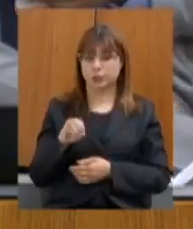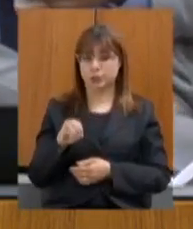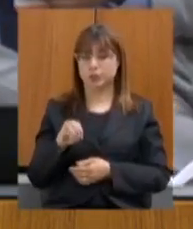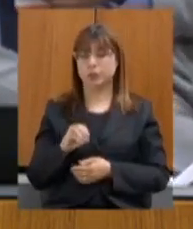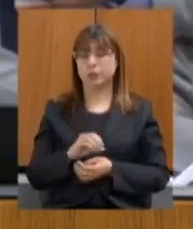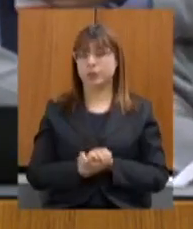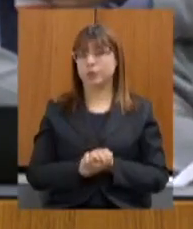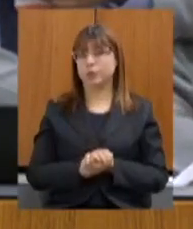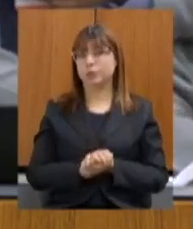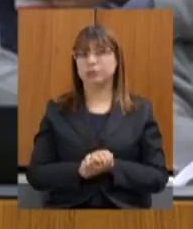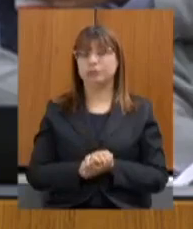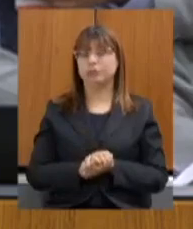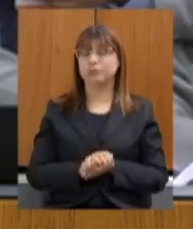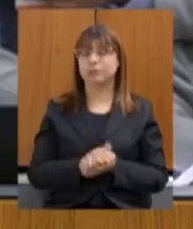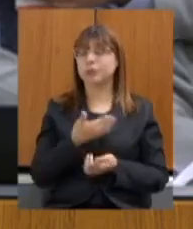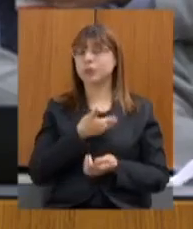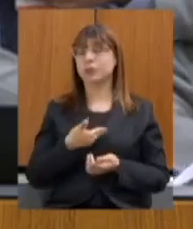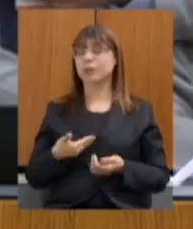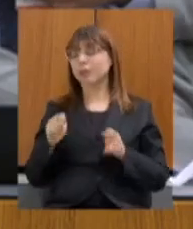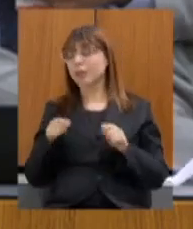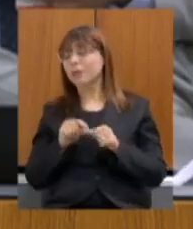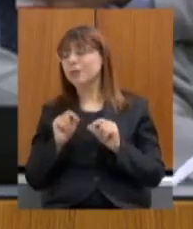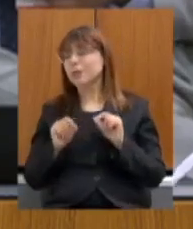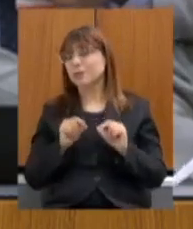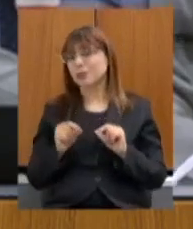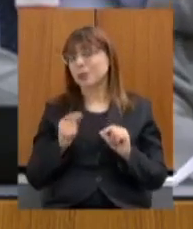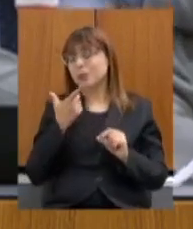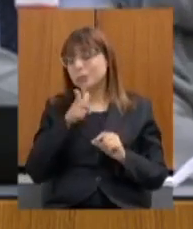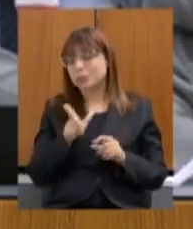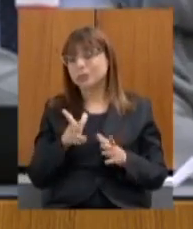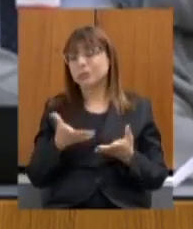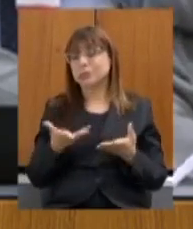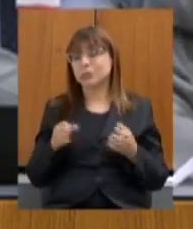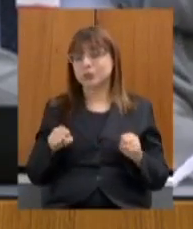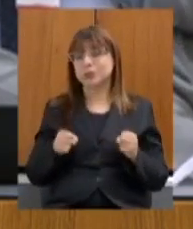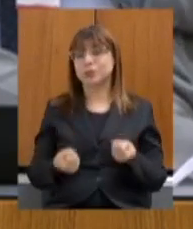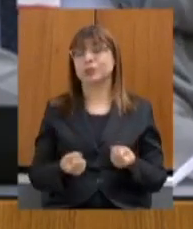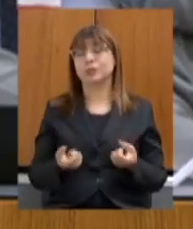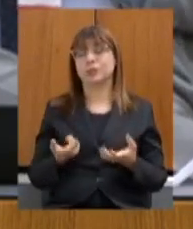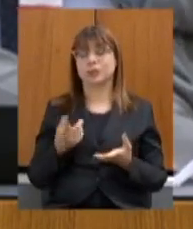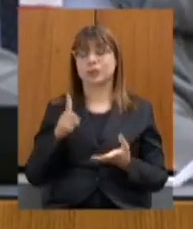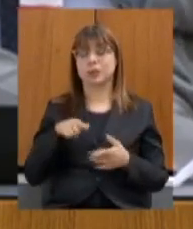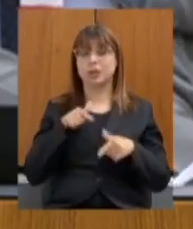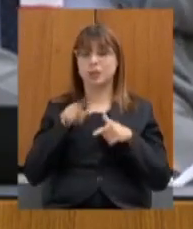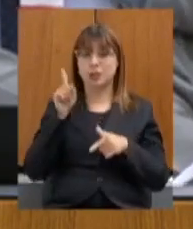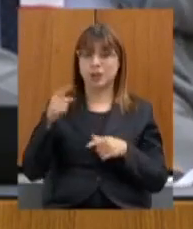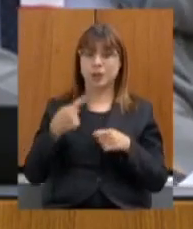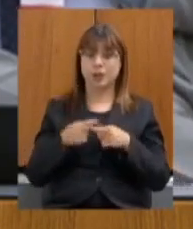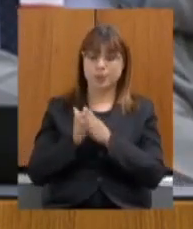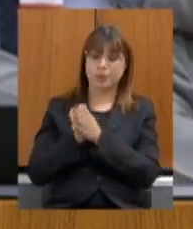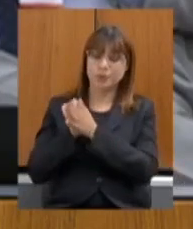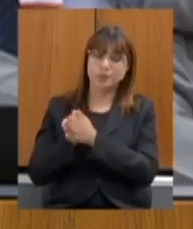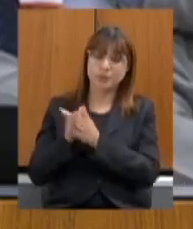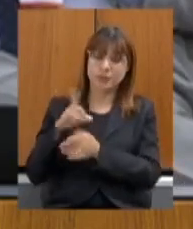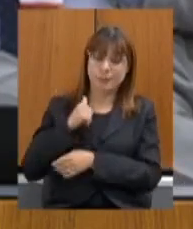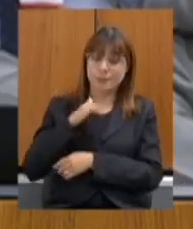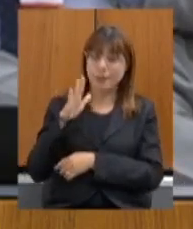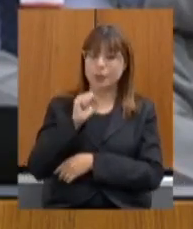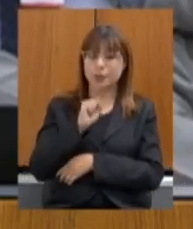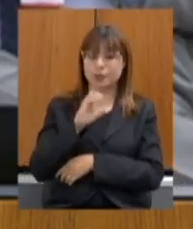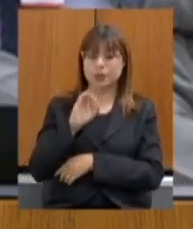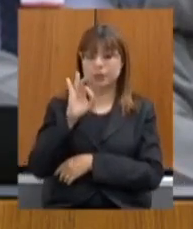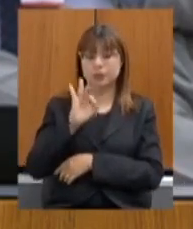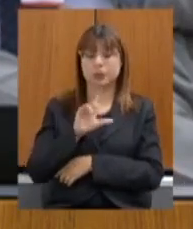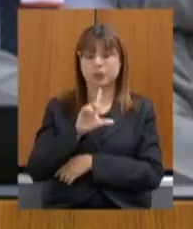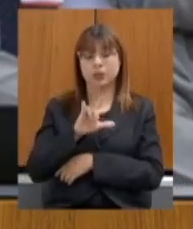O que o governo pode fazer para fortalecer a atividade na região, tendo em vista que o Vale de Ectiônio ainda tem mais de 80% do